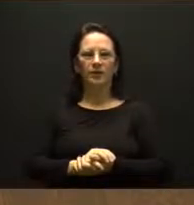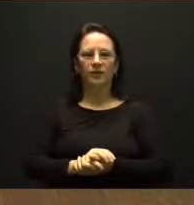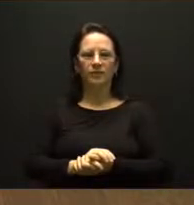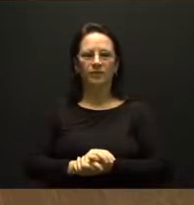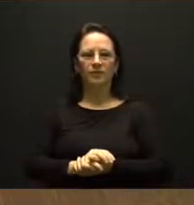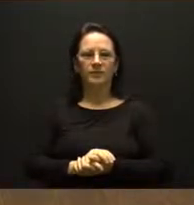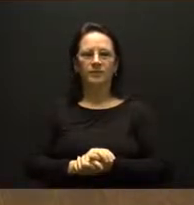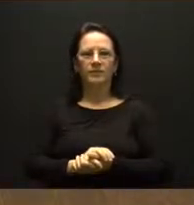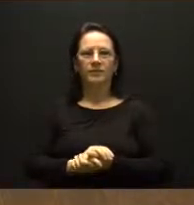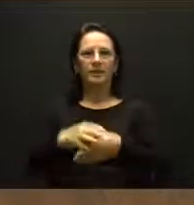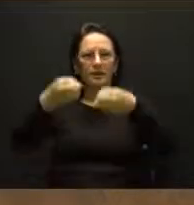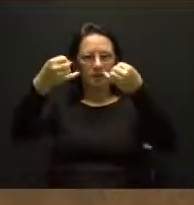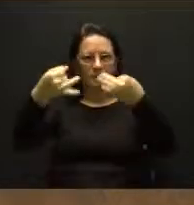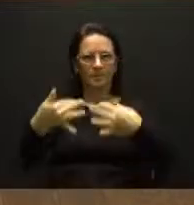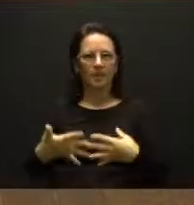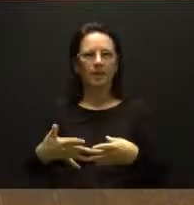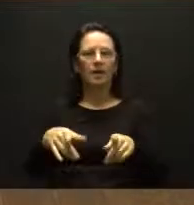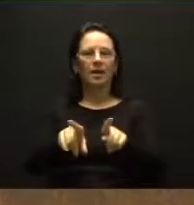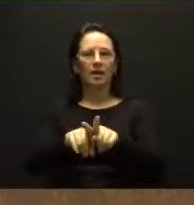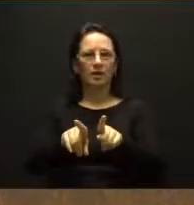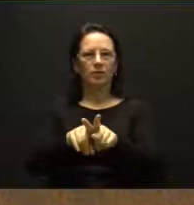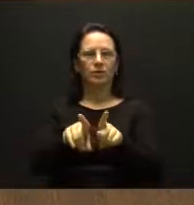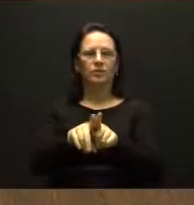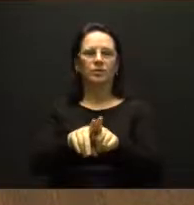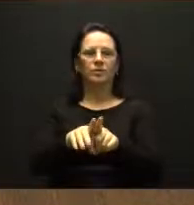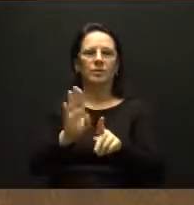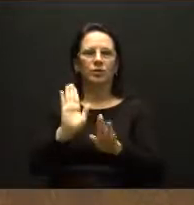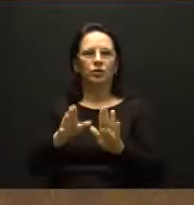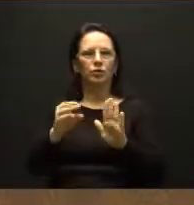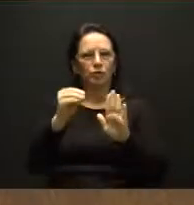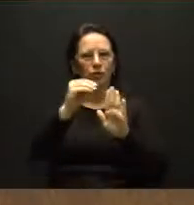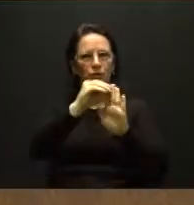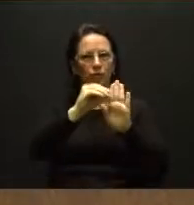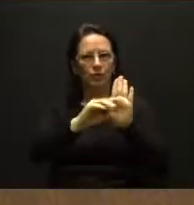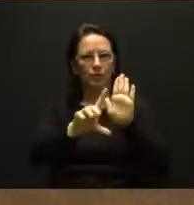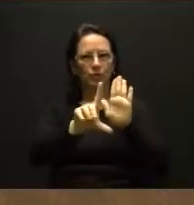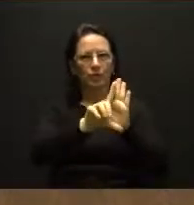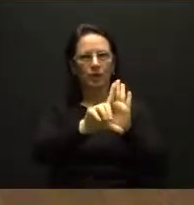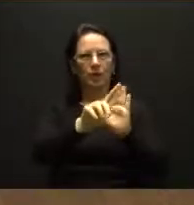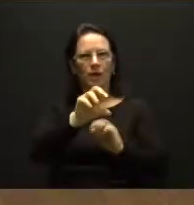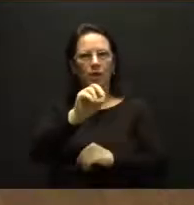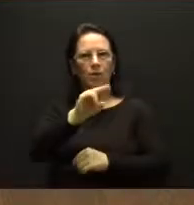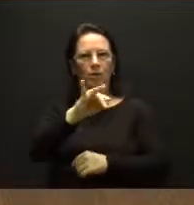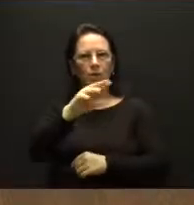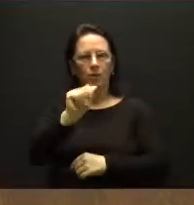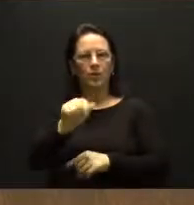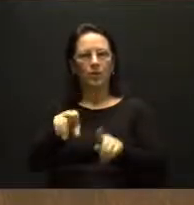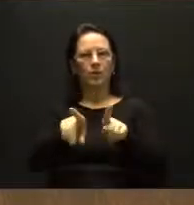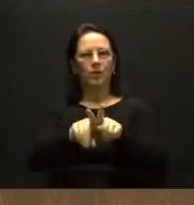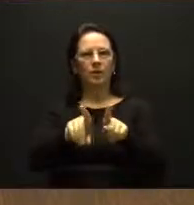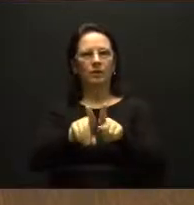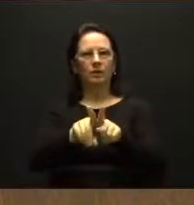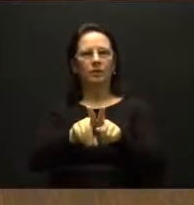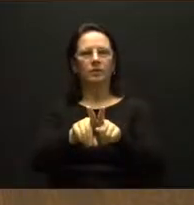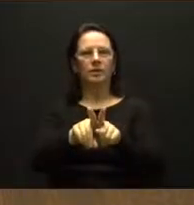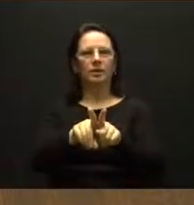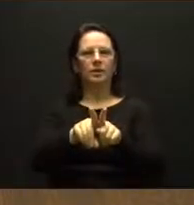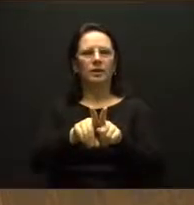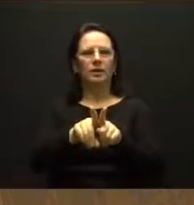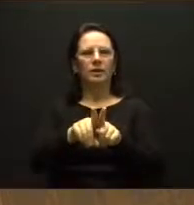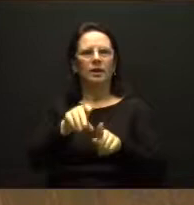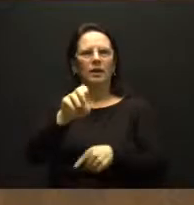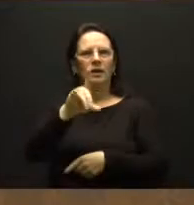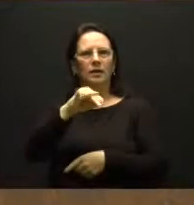essa presidente esclarece que conforme disposições contidas na lei orgânica do município e no regimento interno da casa às lideranças